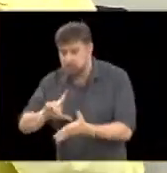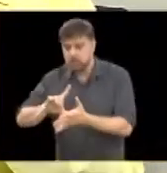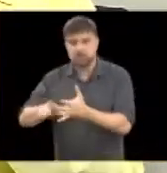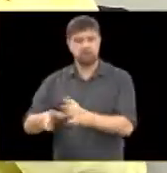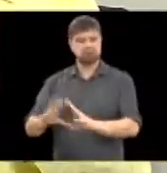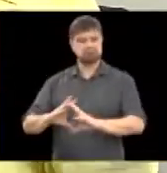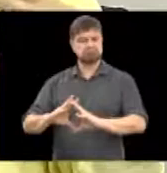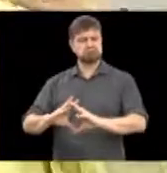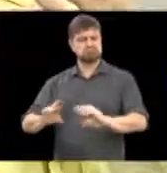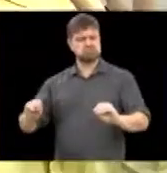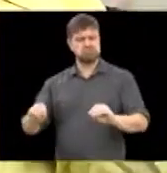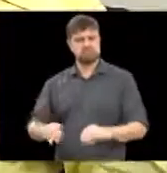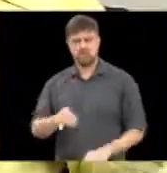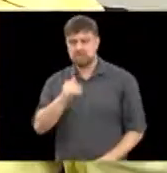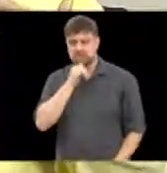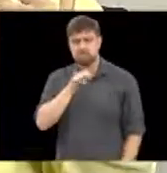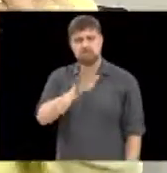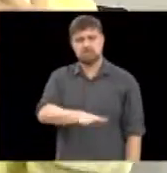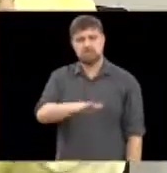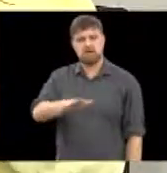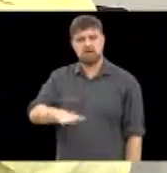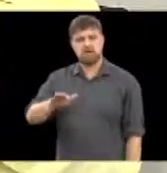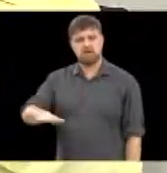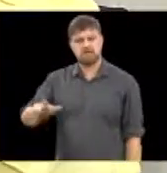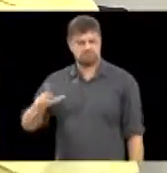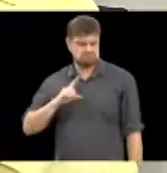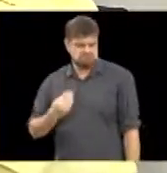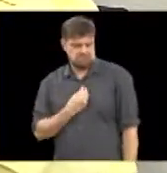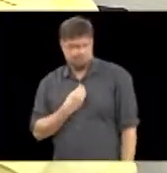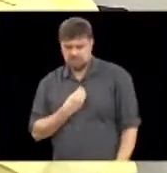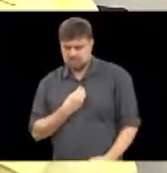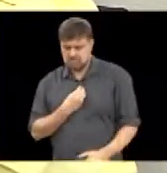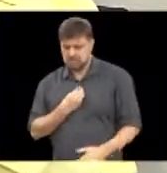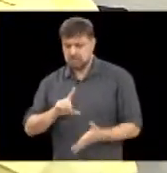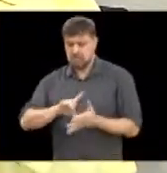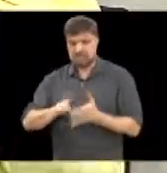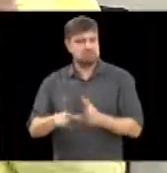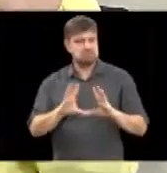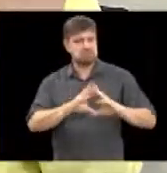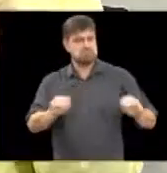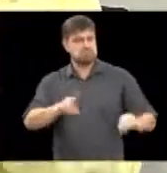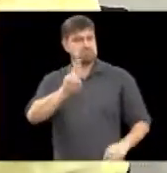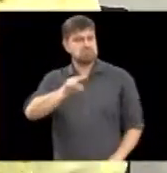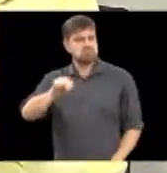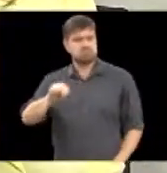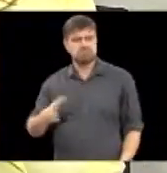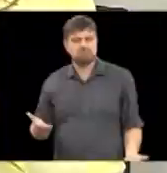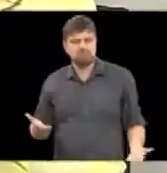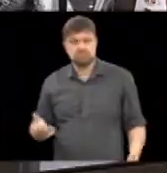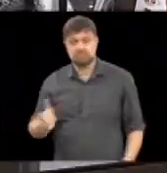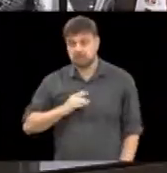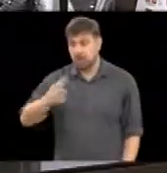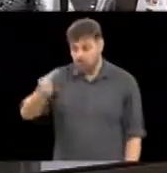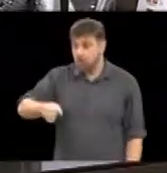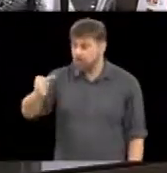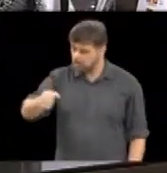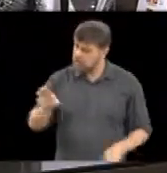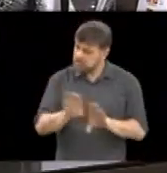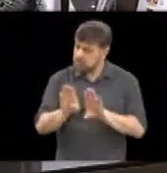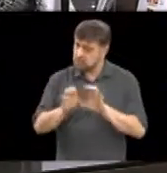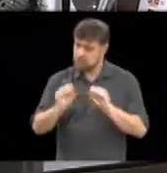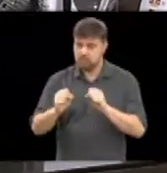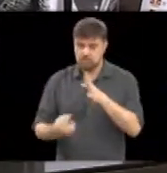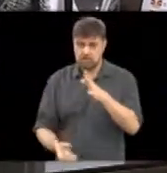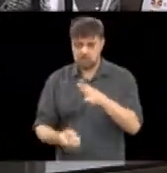por exemplo, tem uma alergia a determinado produto e depois de repente some? Pode. Ao leite